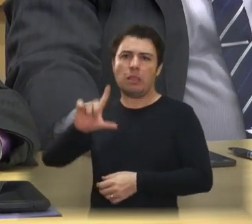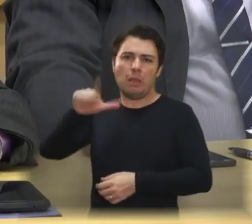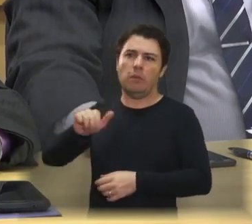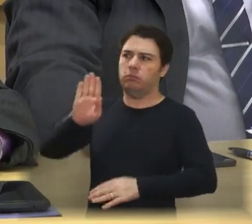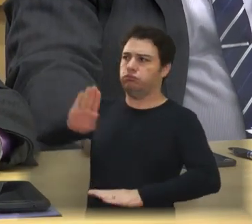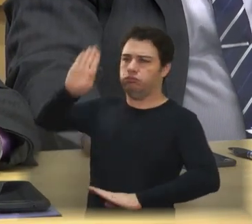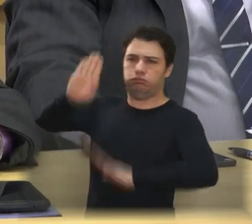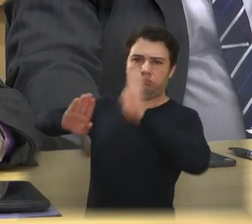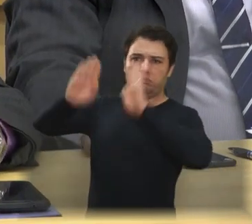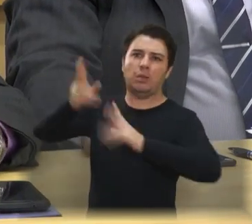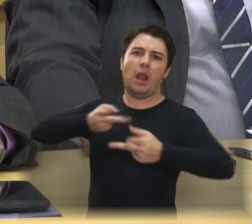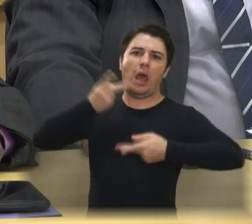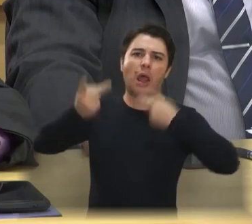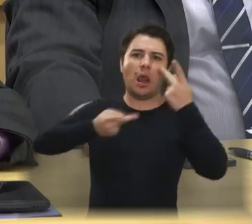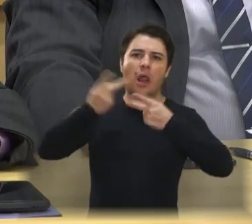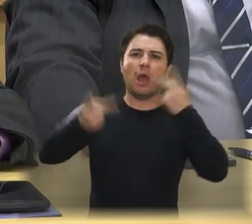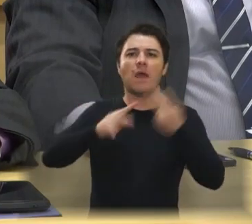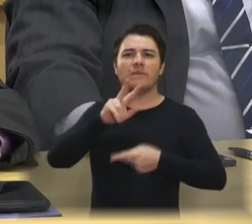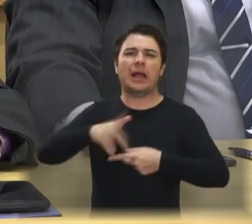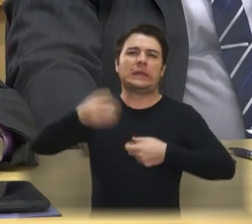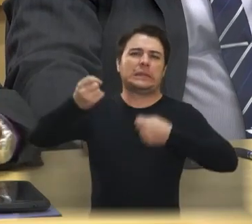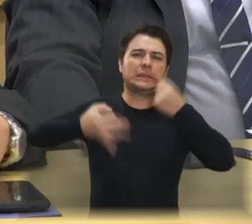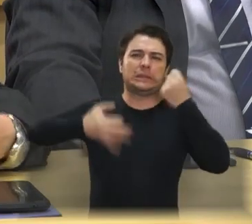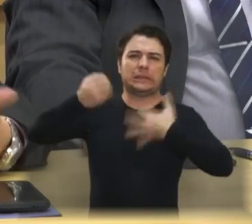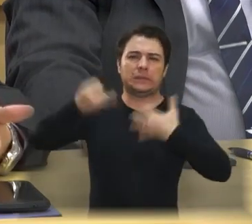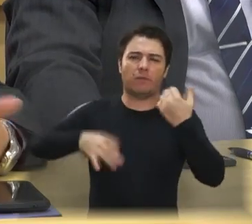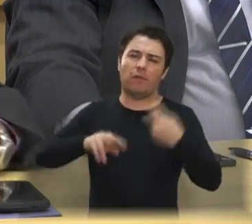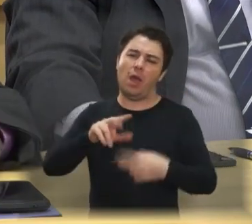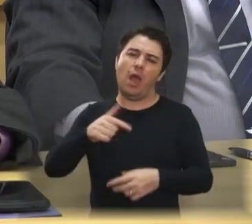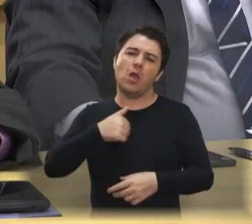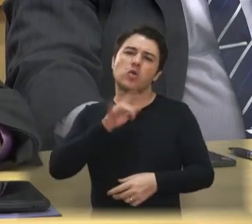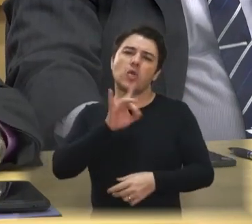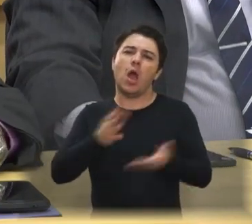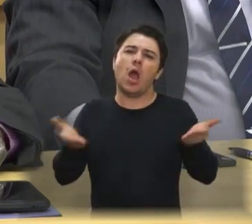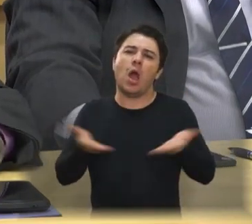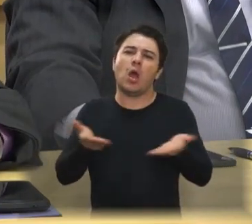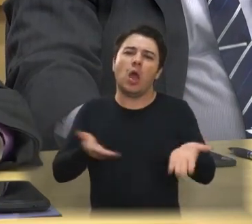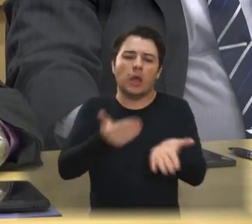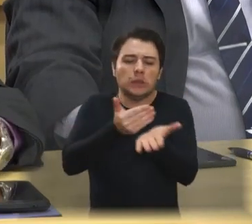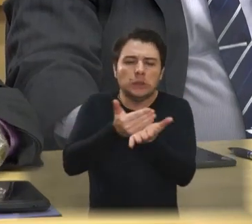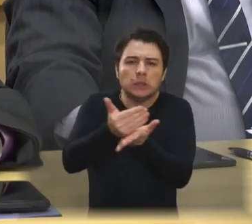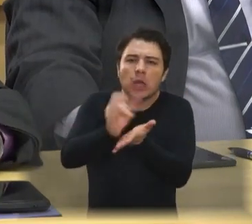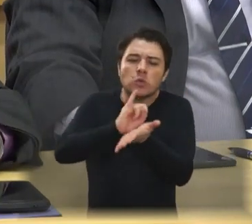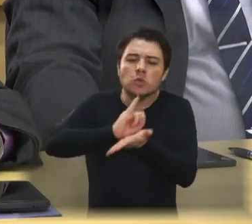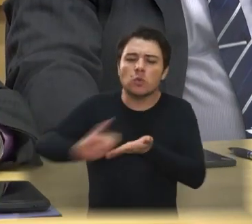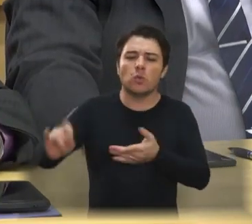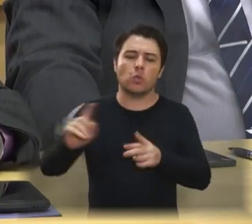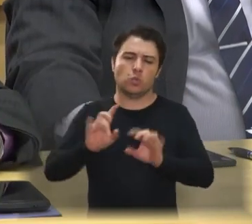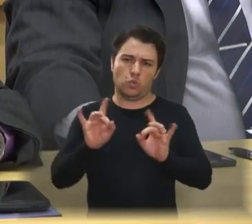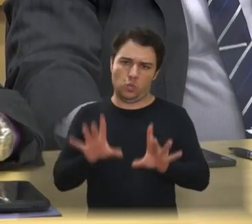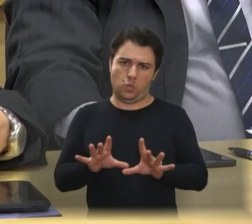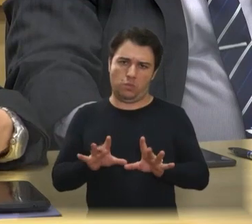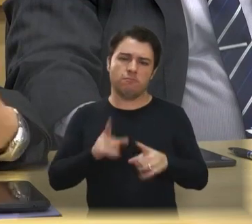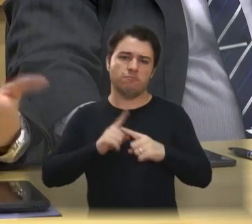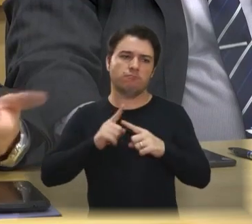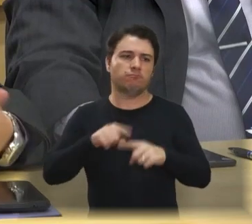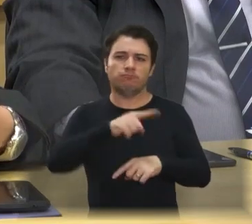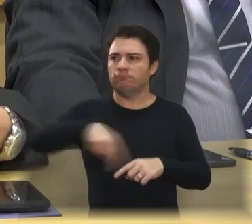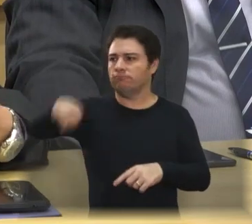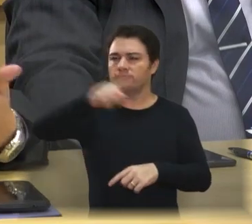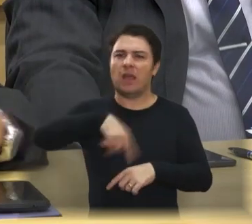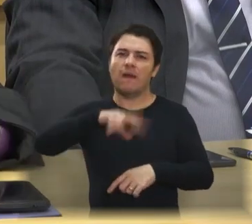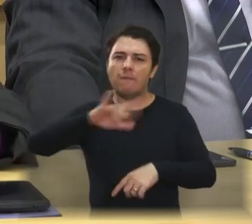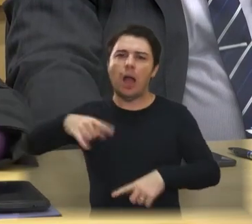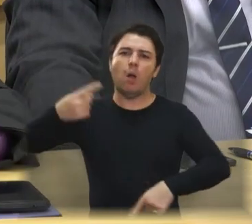fala livre vão também fazer as considerações mais técnicas né Eu só queria fazer essa fala para abrir o debate Na cm essas idéias e